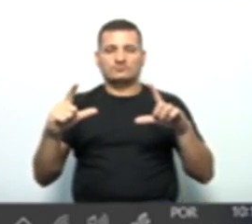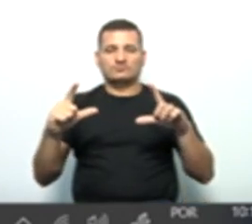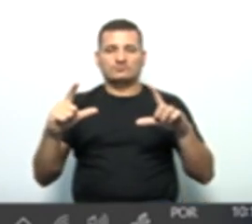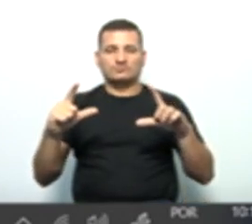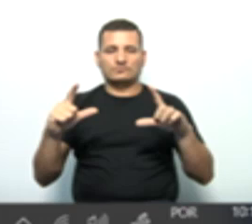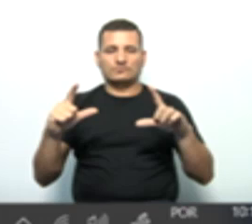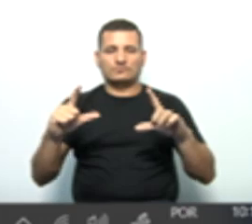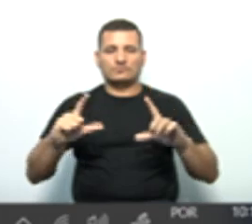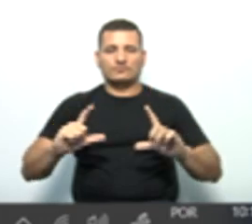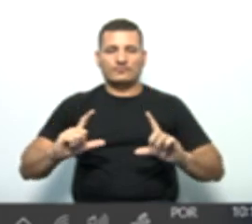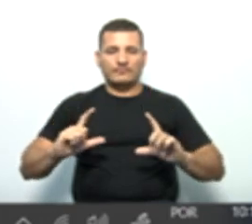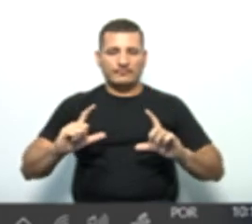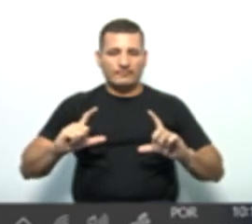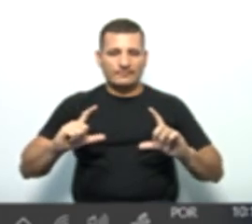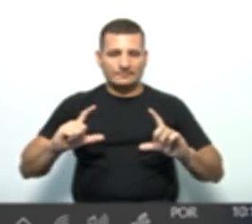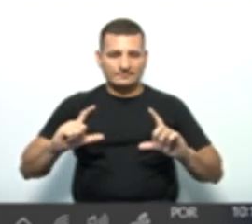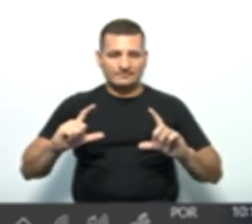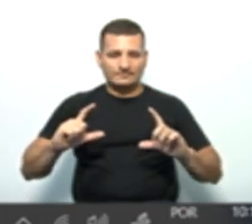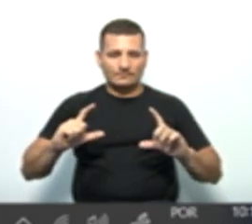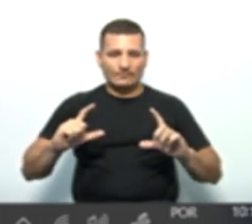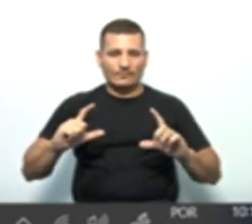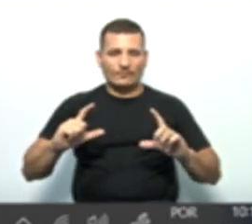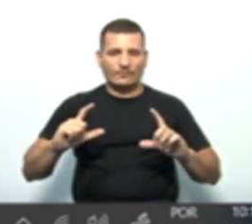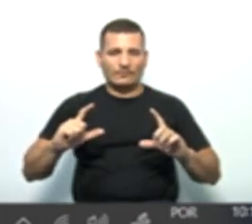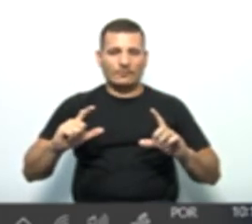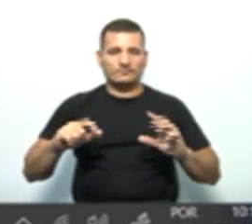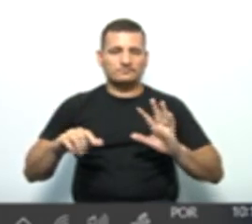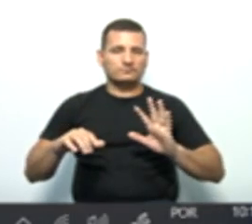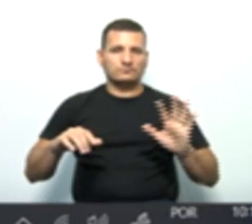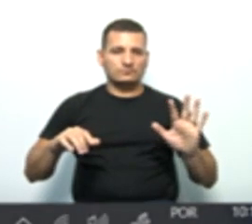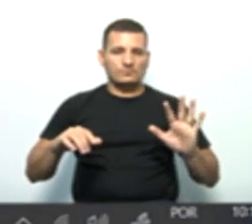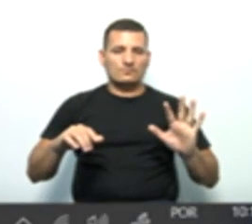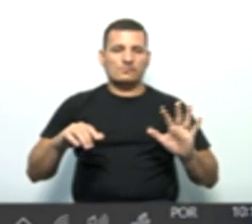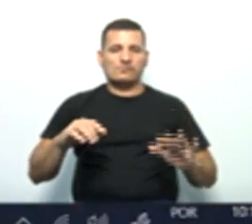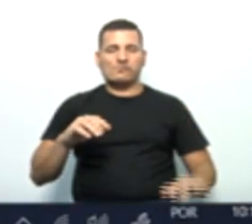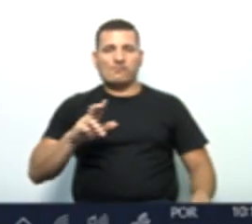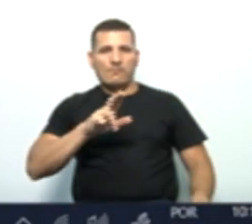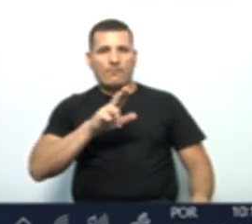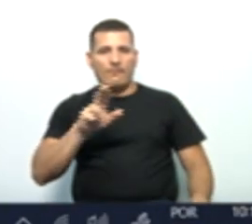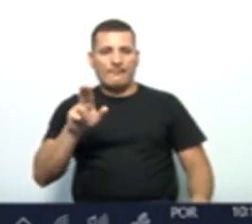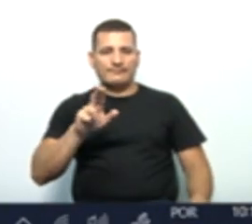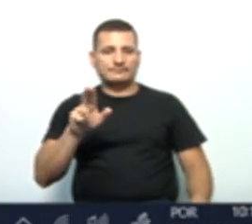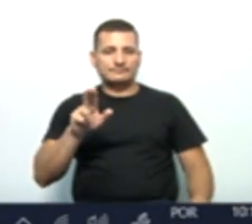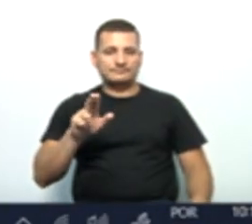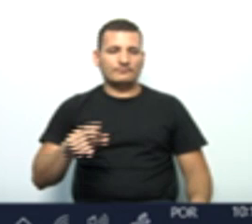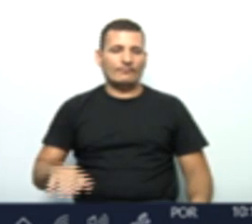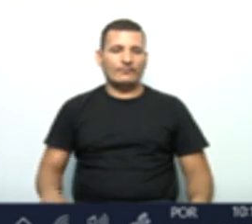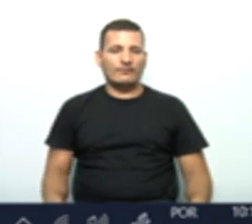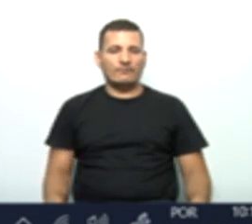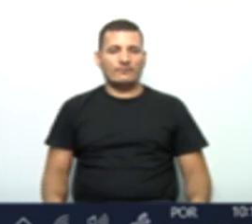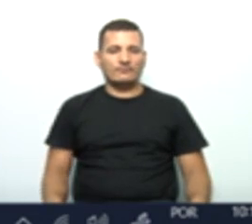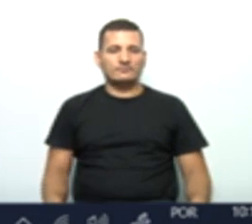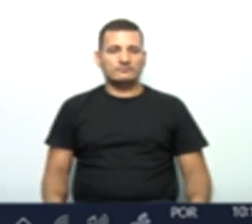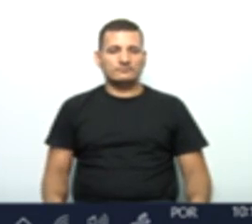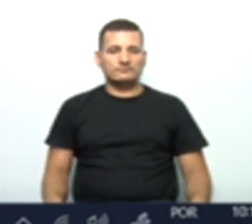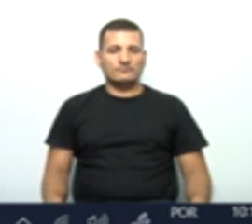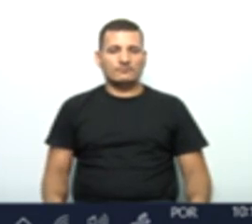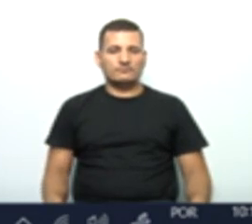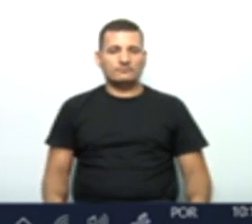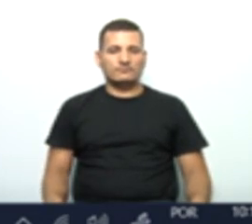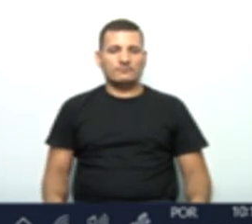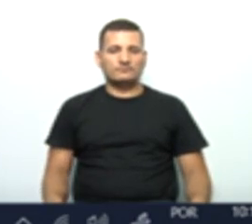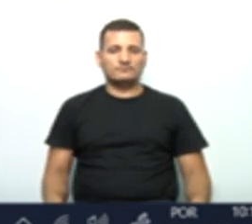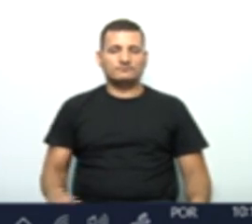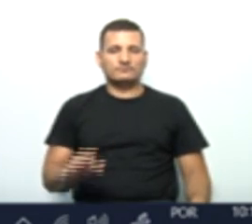E aqui vai mostrar para mim somente os valores, né? Enquanto mostrou só as chaves, O outro mostrou somente os valores. E temos